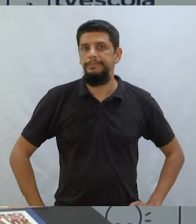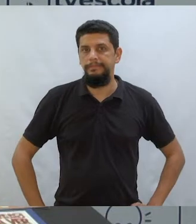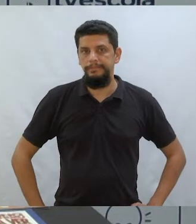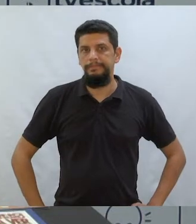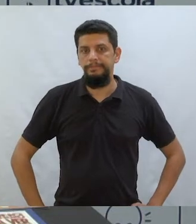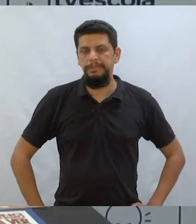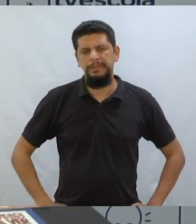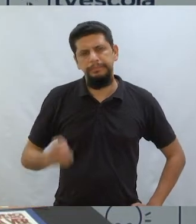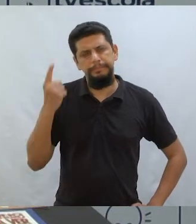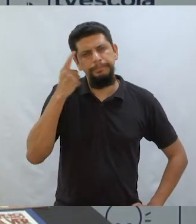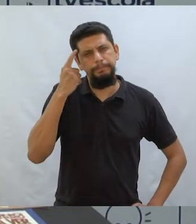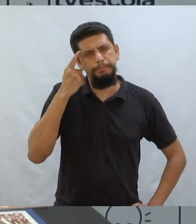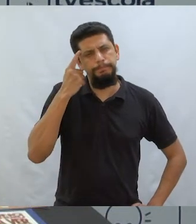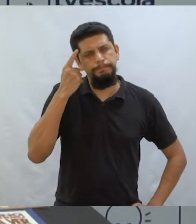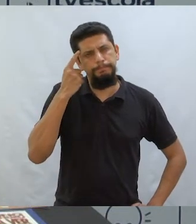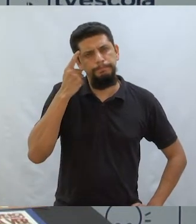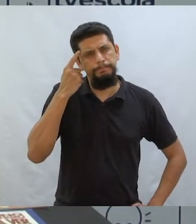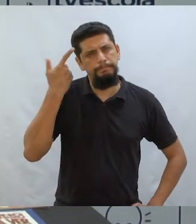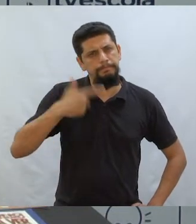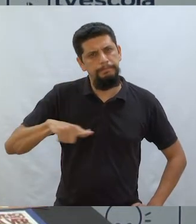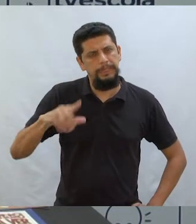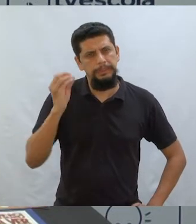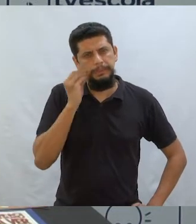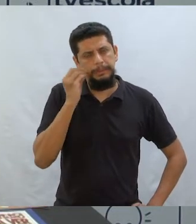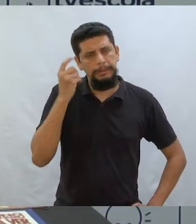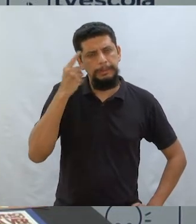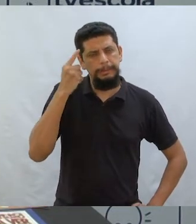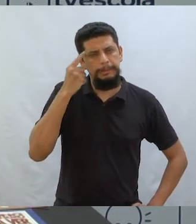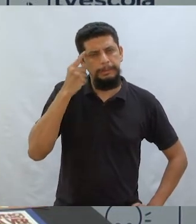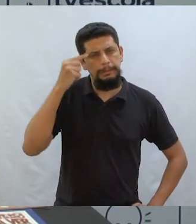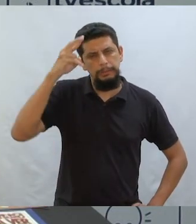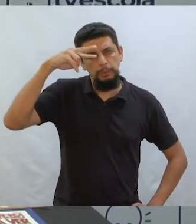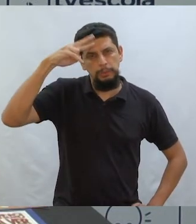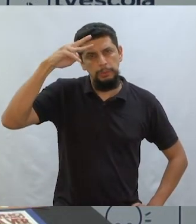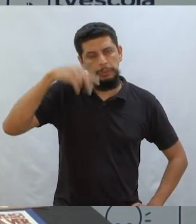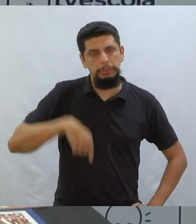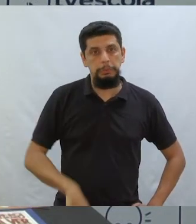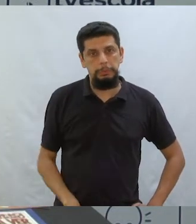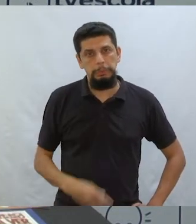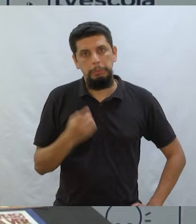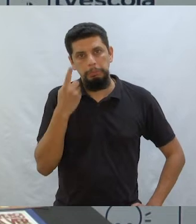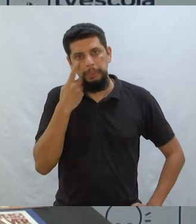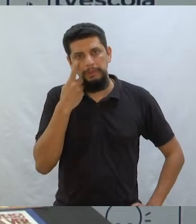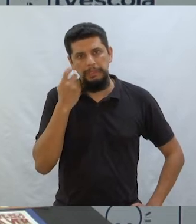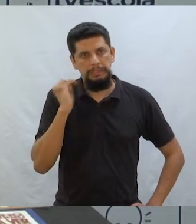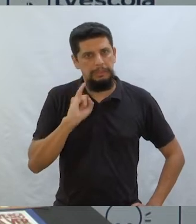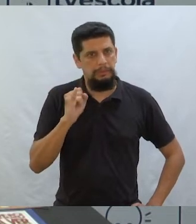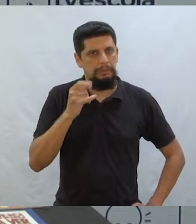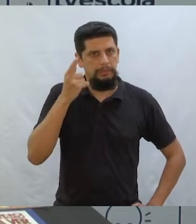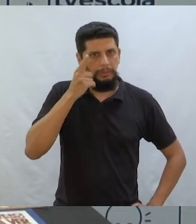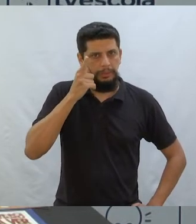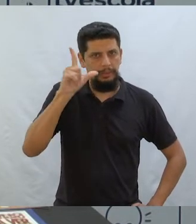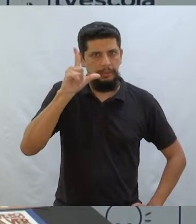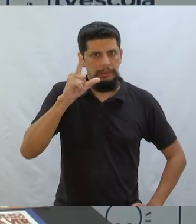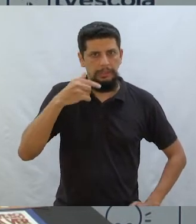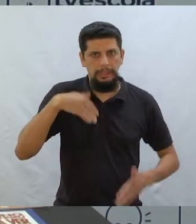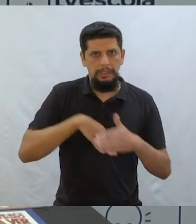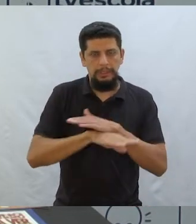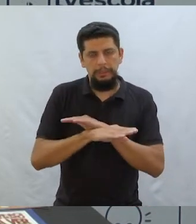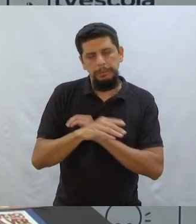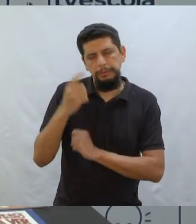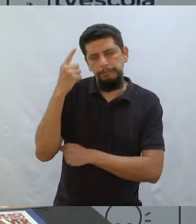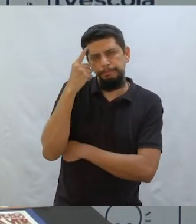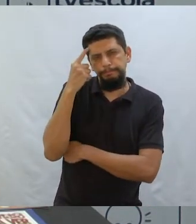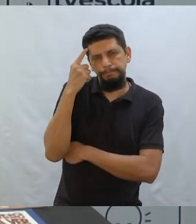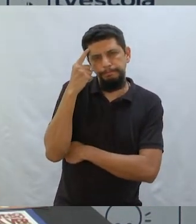engraçada Vamos pensar de novo Vamos tentar imaginar essa história vamos entrar ver se a gente consegue entrar ali